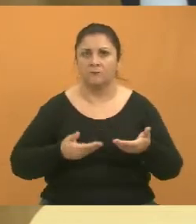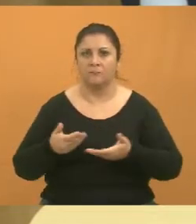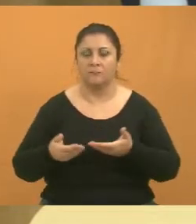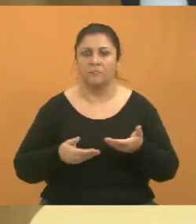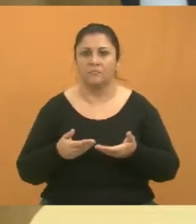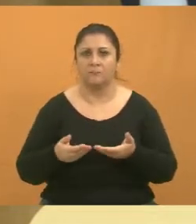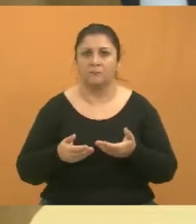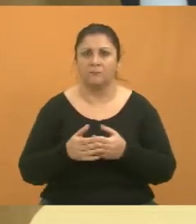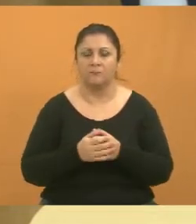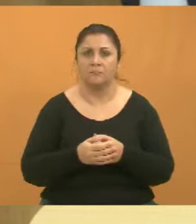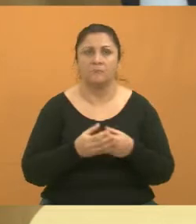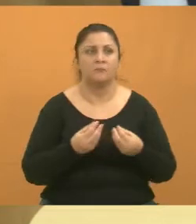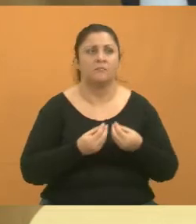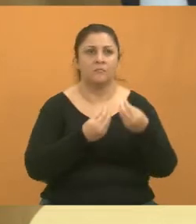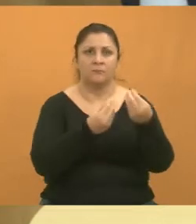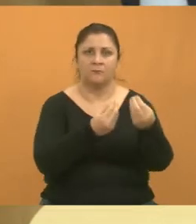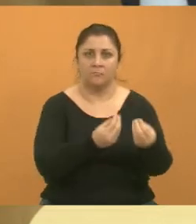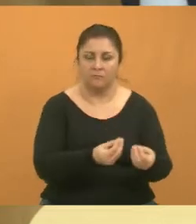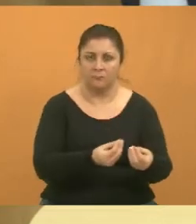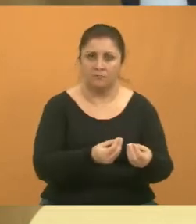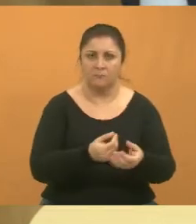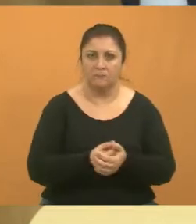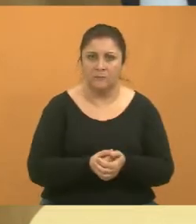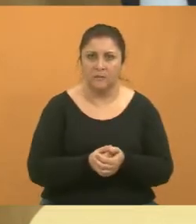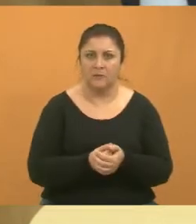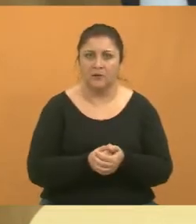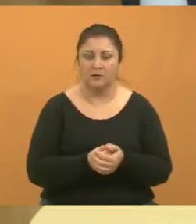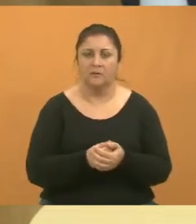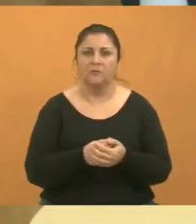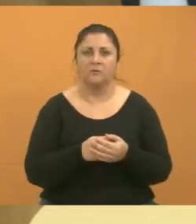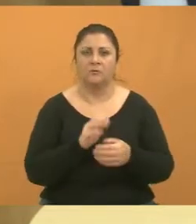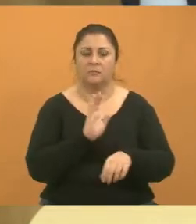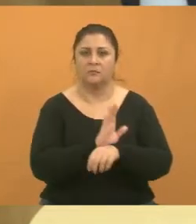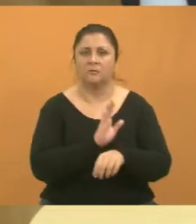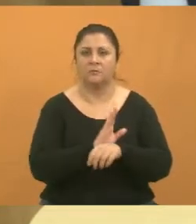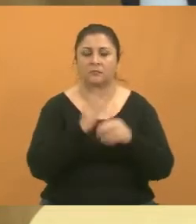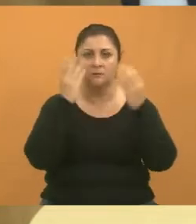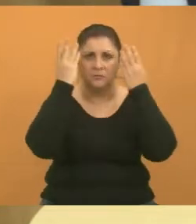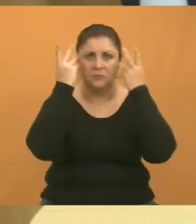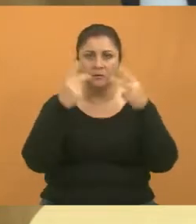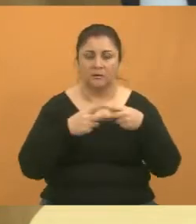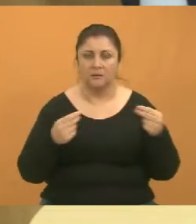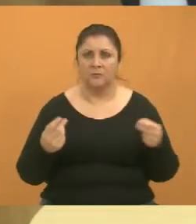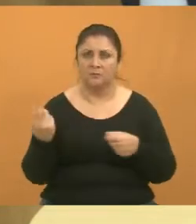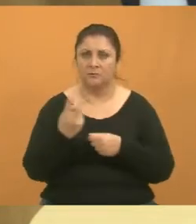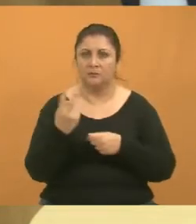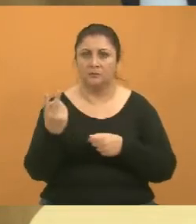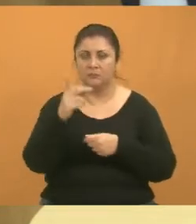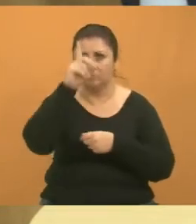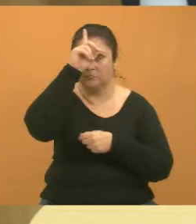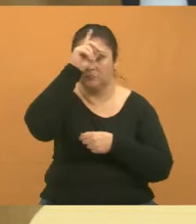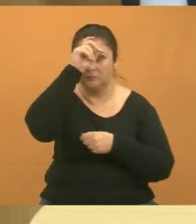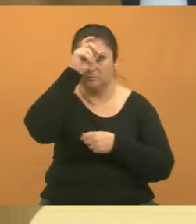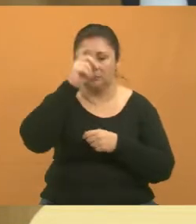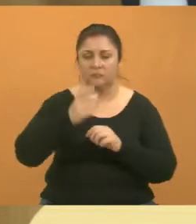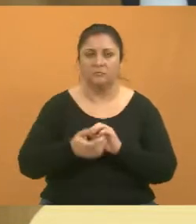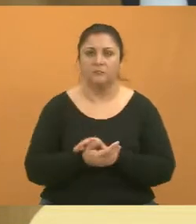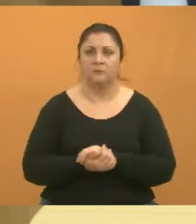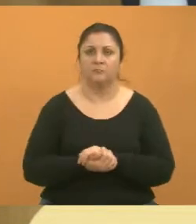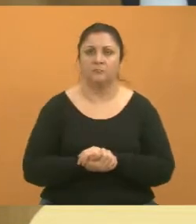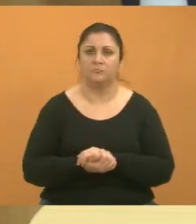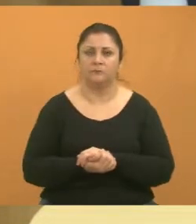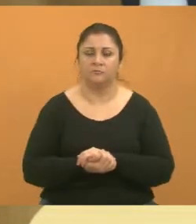de esgoto, doações por parte de seus usuários destinadas à Santa Casa de Misericórdia de Jacareí e ao Hospital São Francisco de